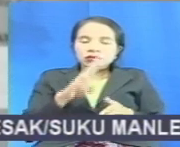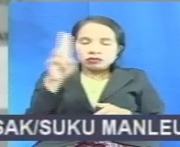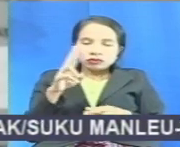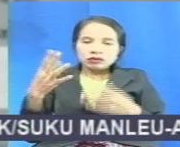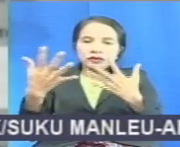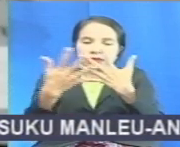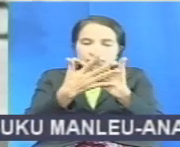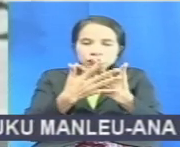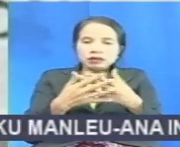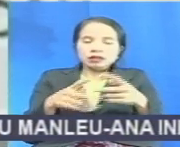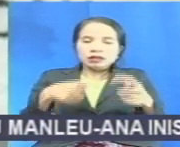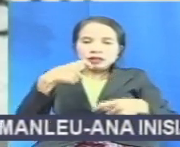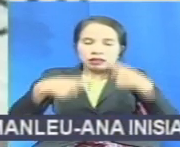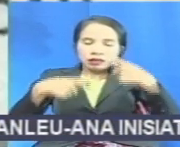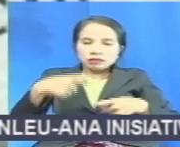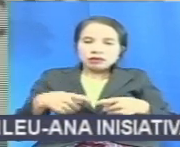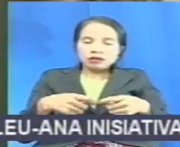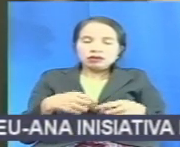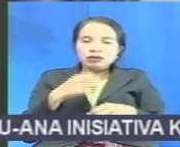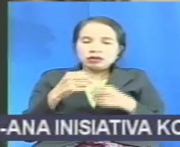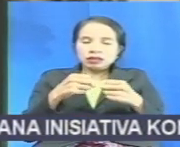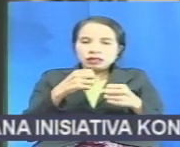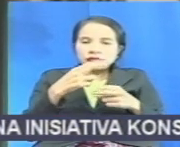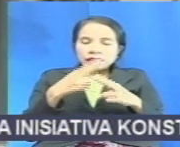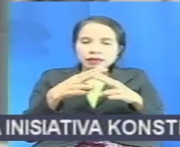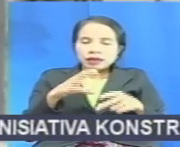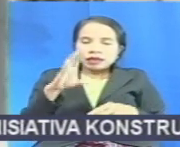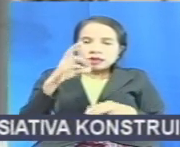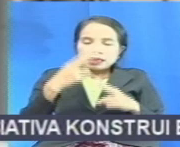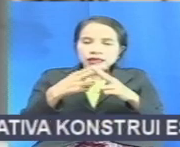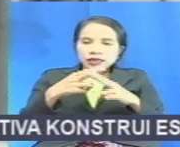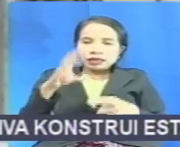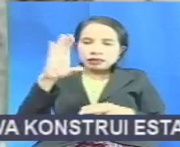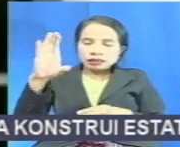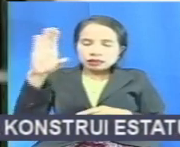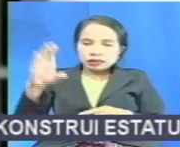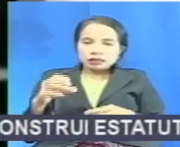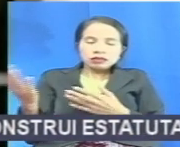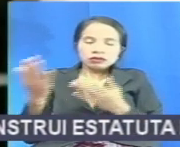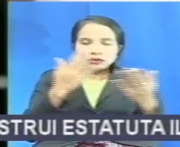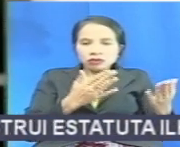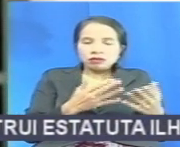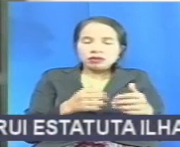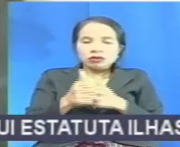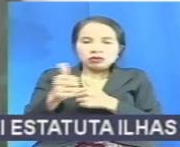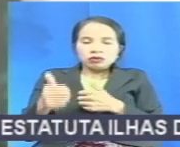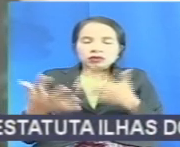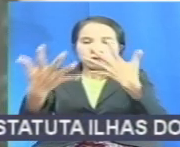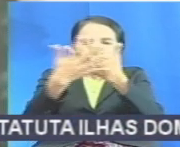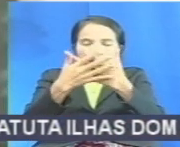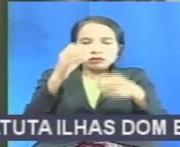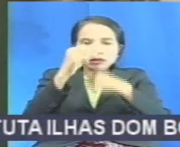ona mandado prisão tribunal Nian onde detém arguido inicial CC atulori ba estacionamento prisional onde cumpre pena